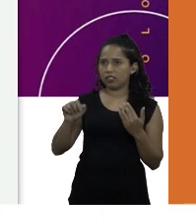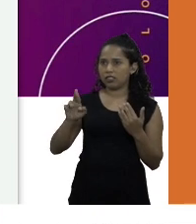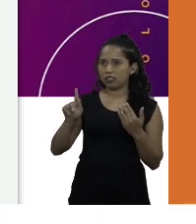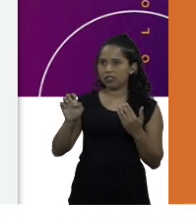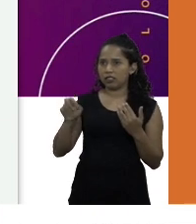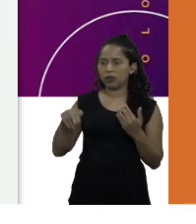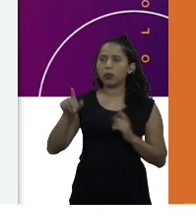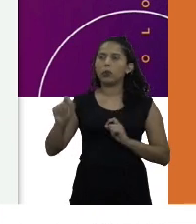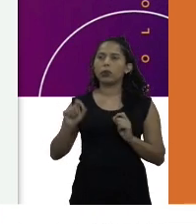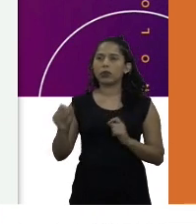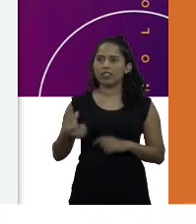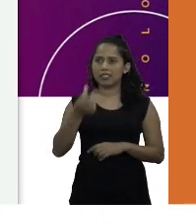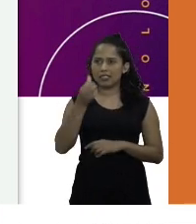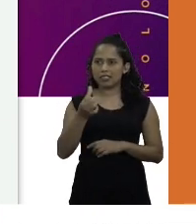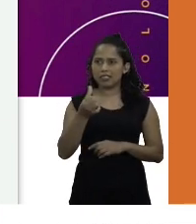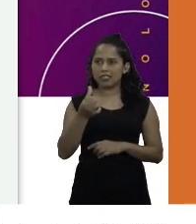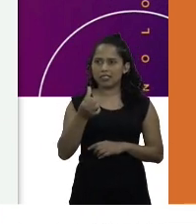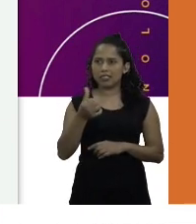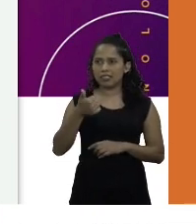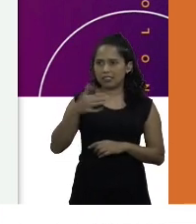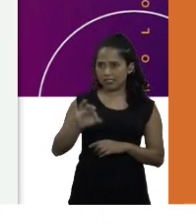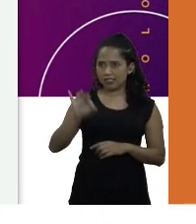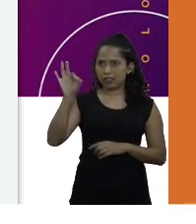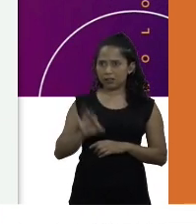6 meses, valendo